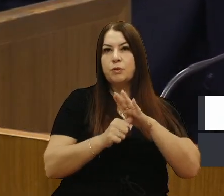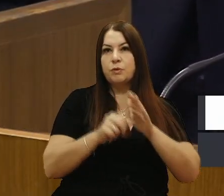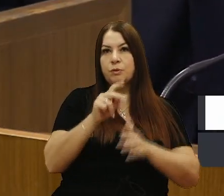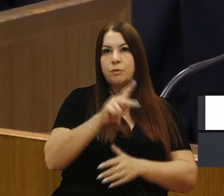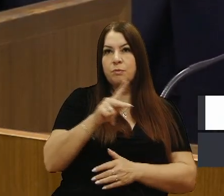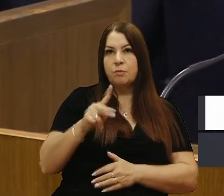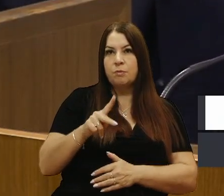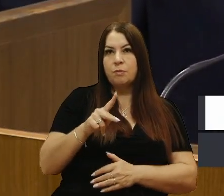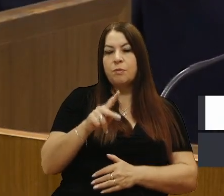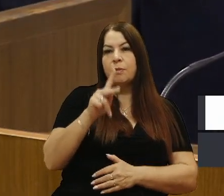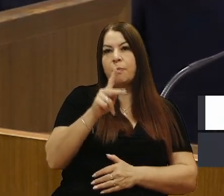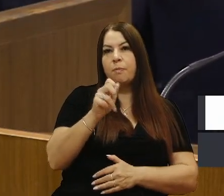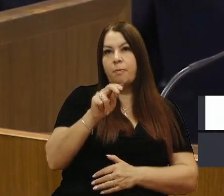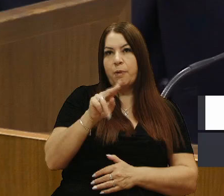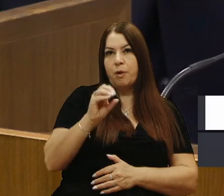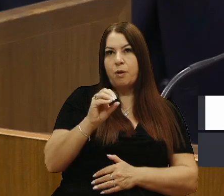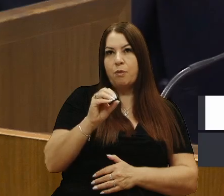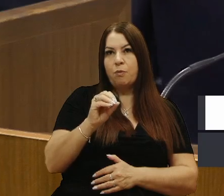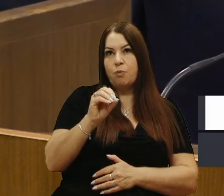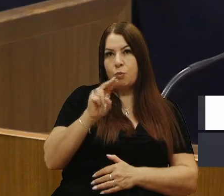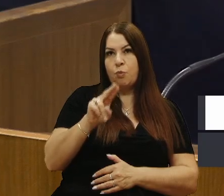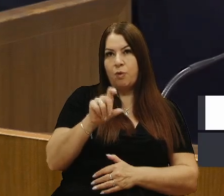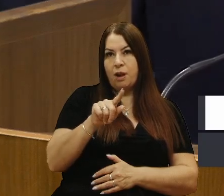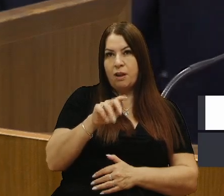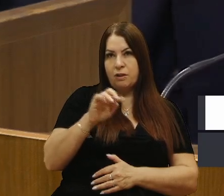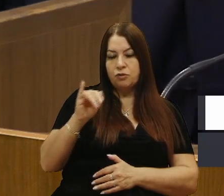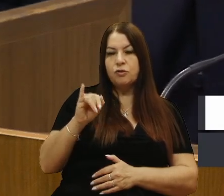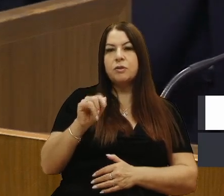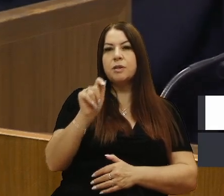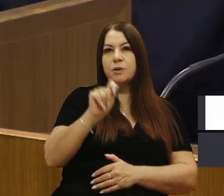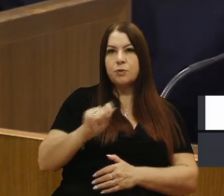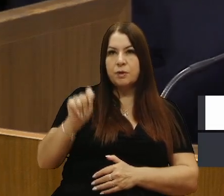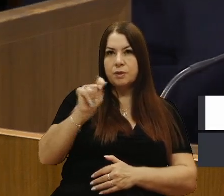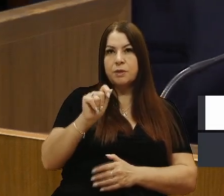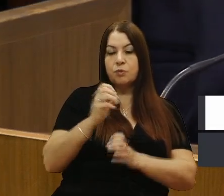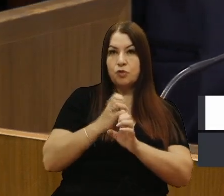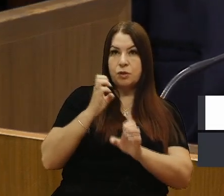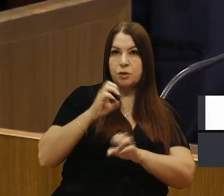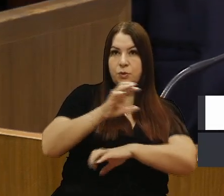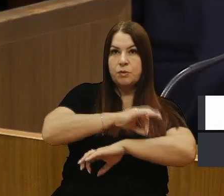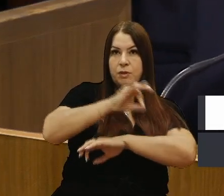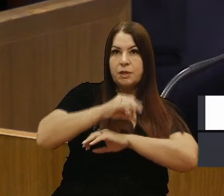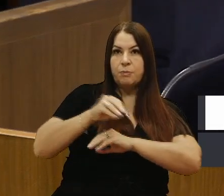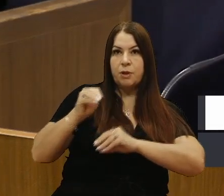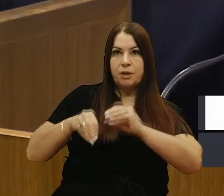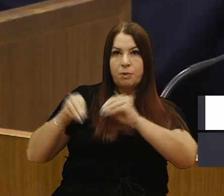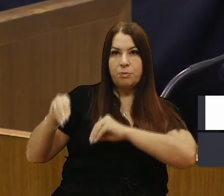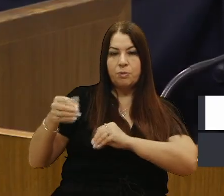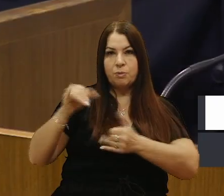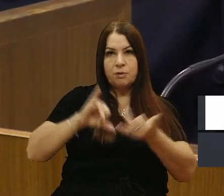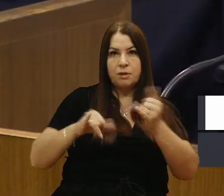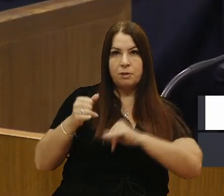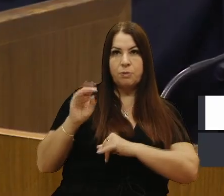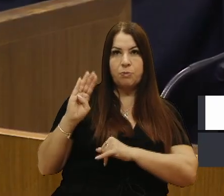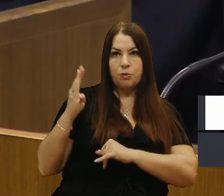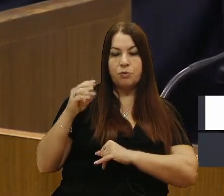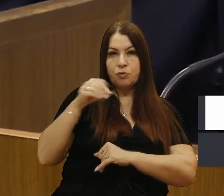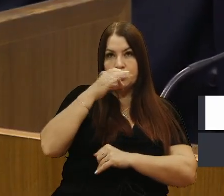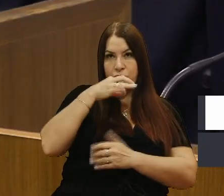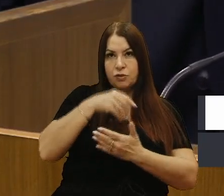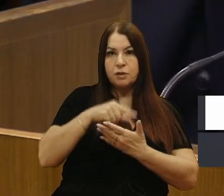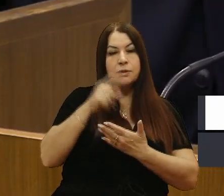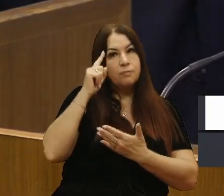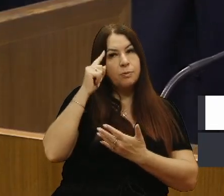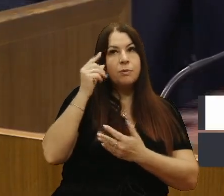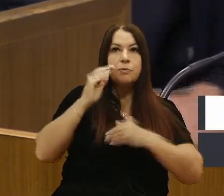Rui Pauletti, consultou a SEAC, Associação de Engenheiros, Arquitetos, Agrônomos, Químicos e Geólogos de Caxias do Sul, sobre